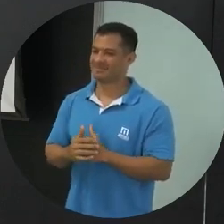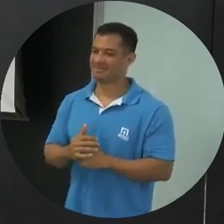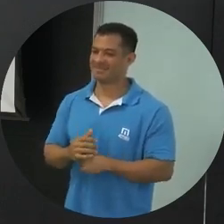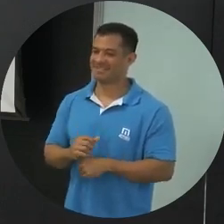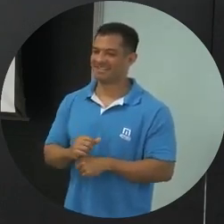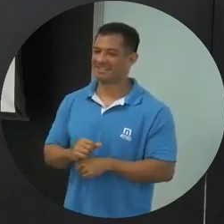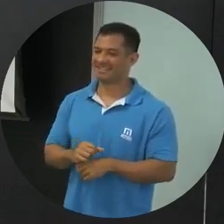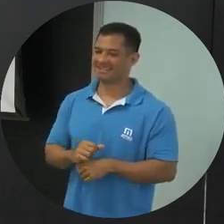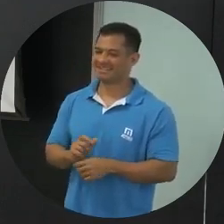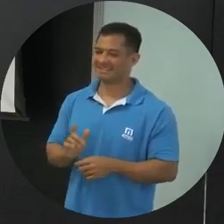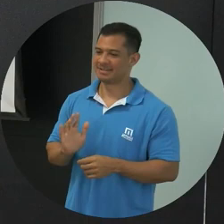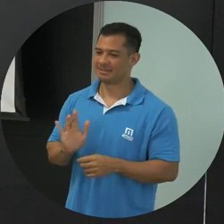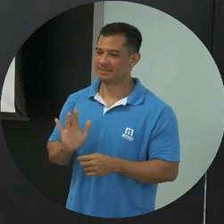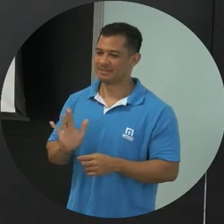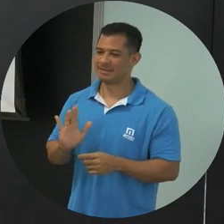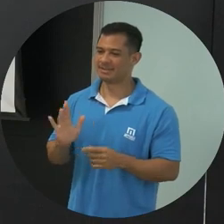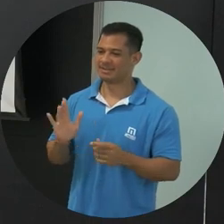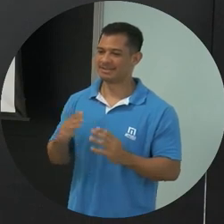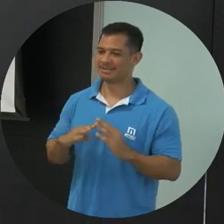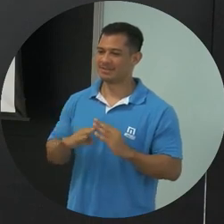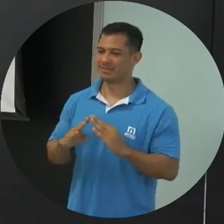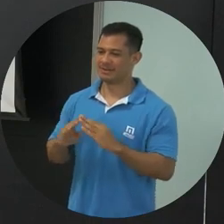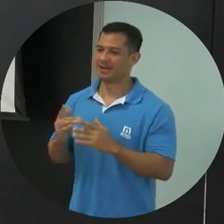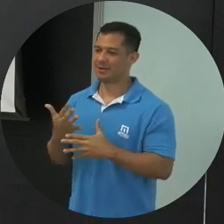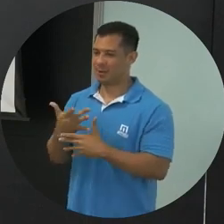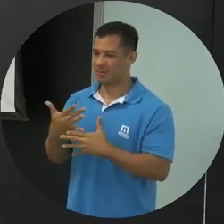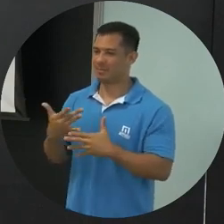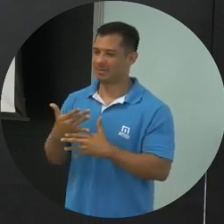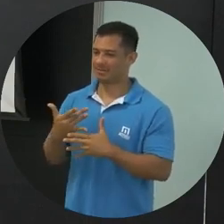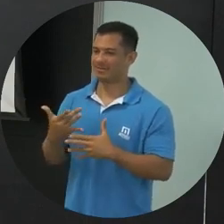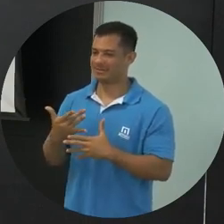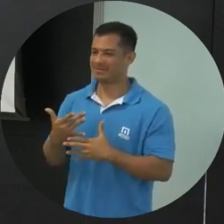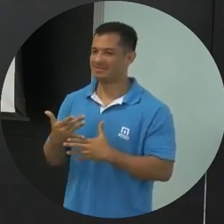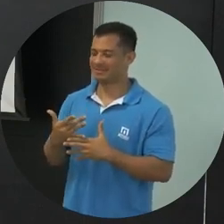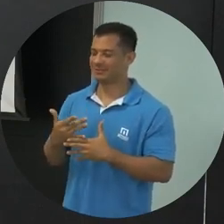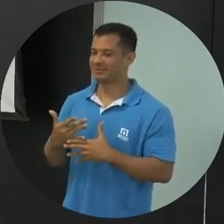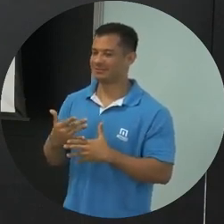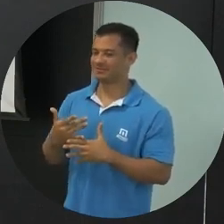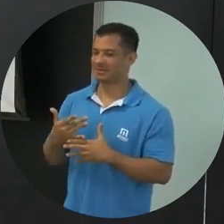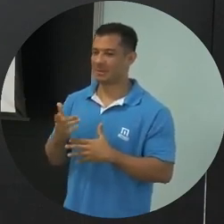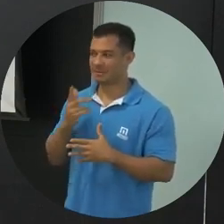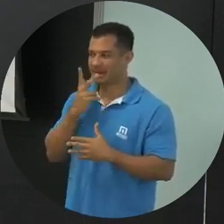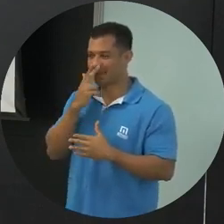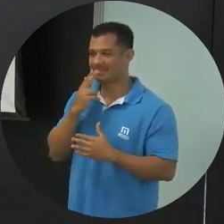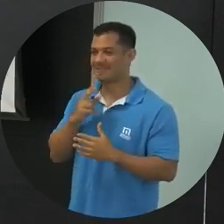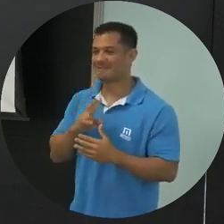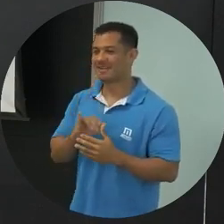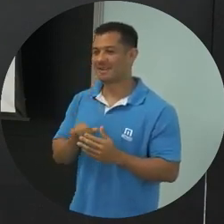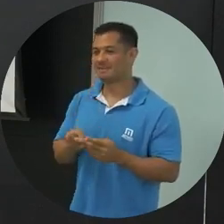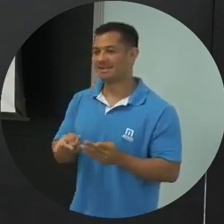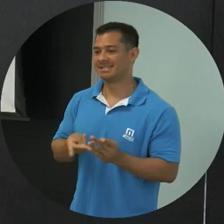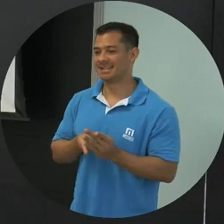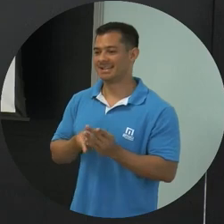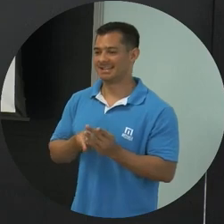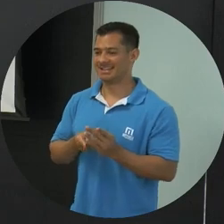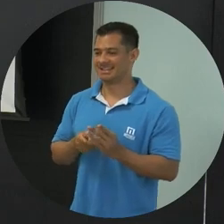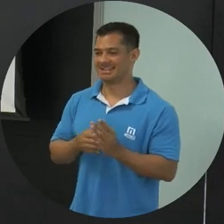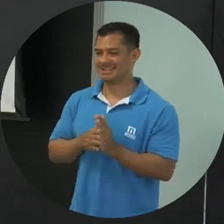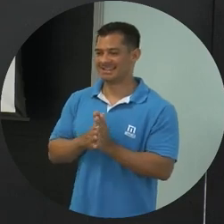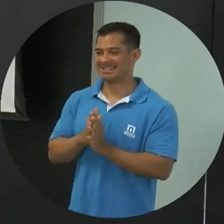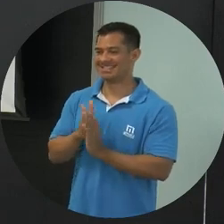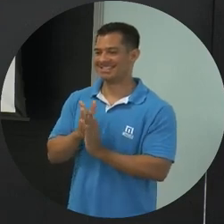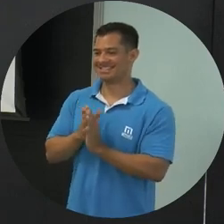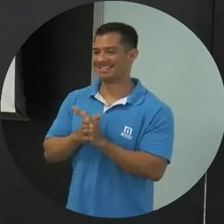você pensa de mobiliário urbano em boa conservação, planejado e feito